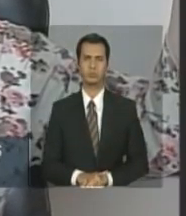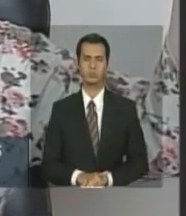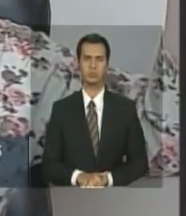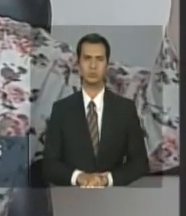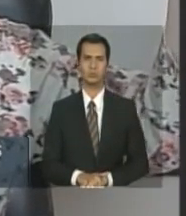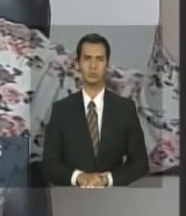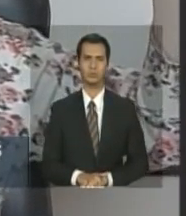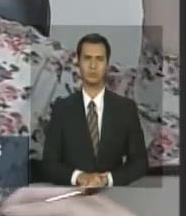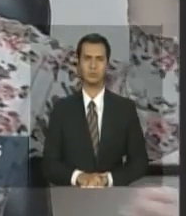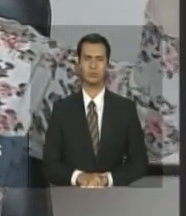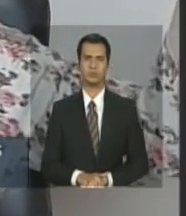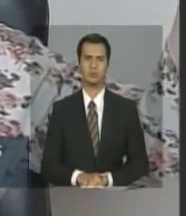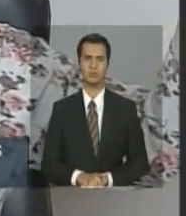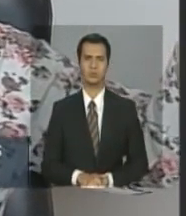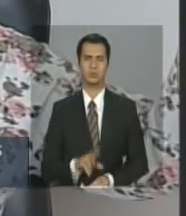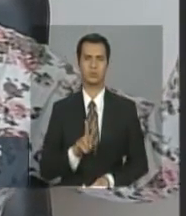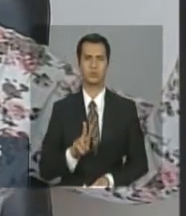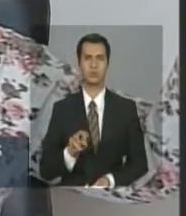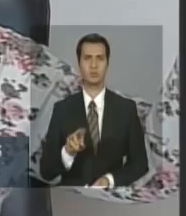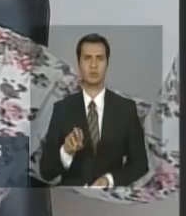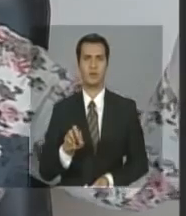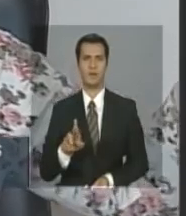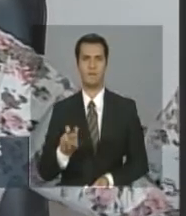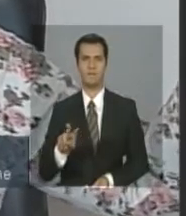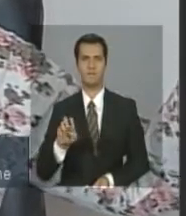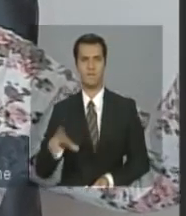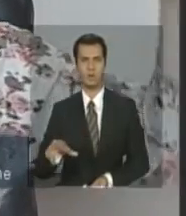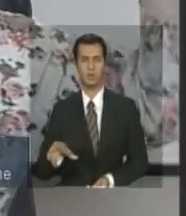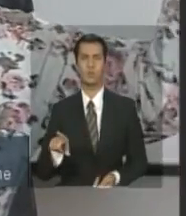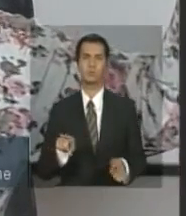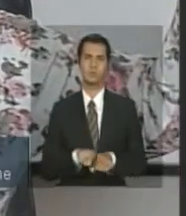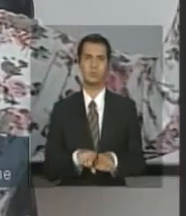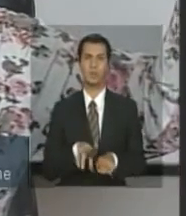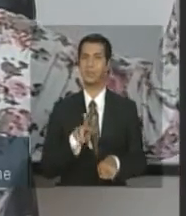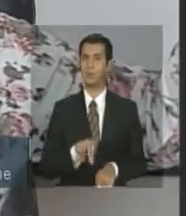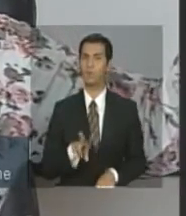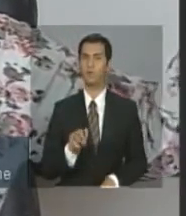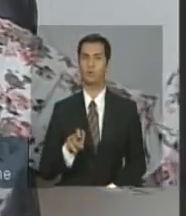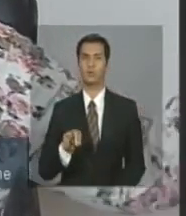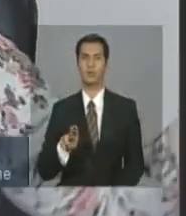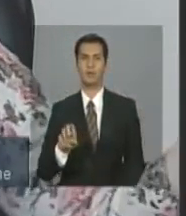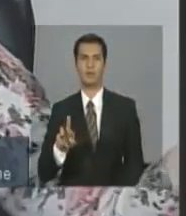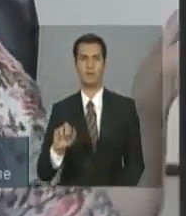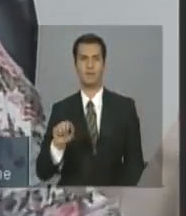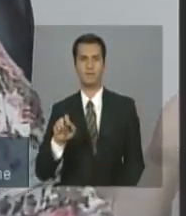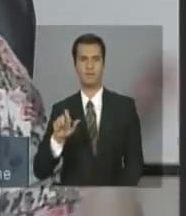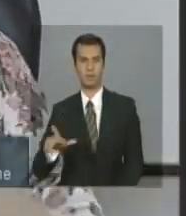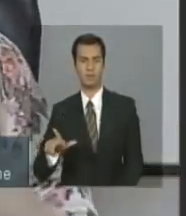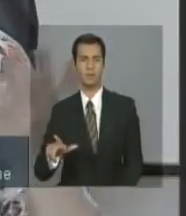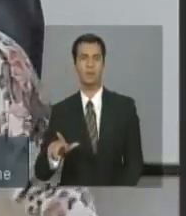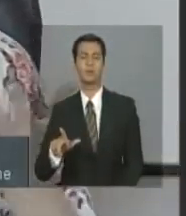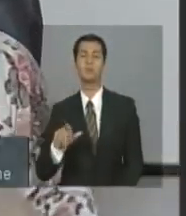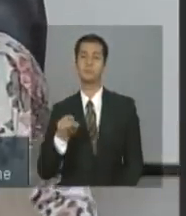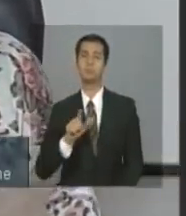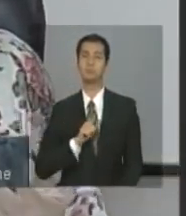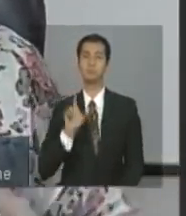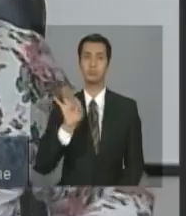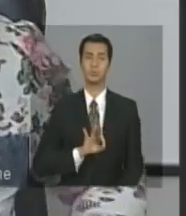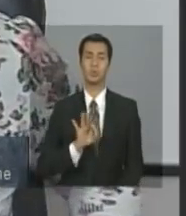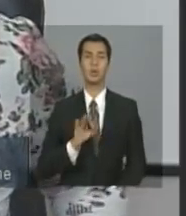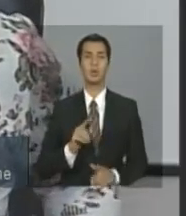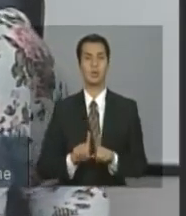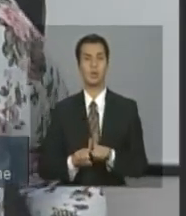nos vulneráveis e nos não vulneráveis, esse percentual aumenta. Por quê? Porque essa